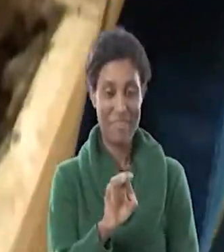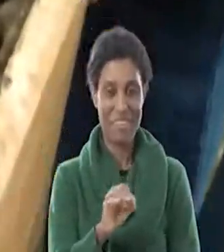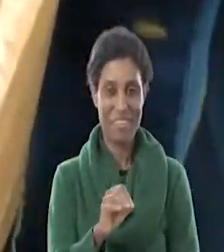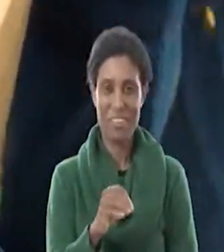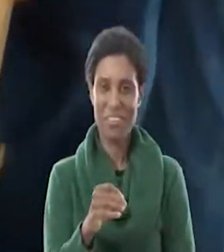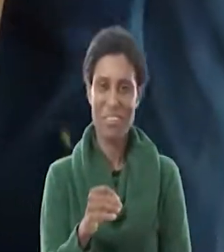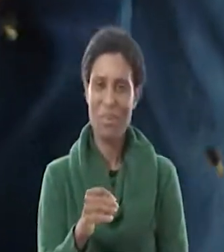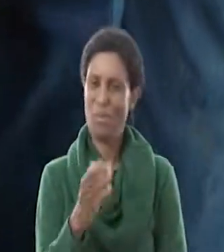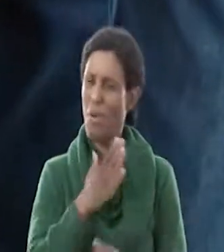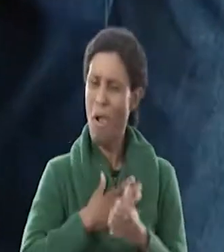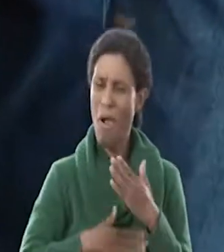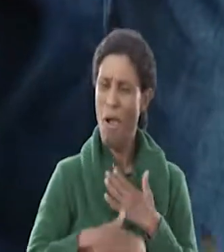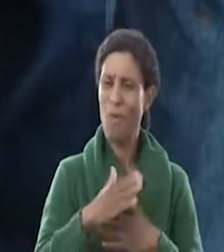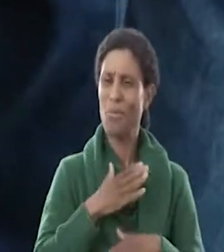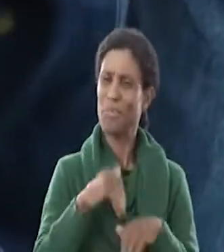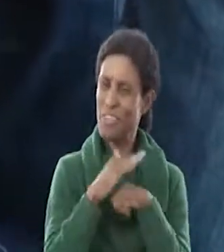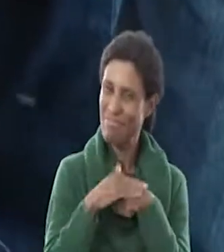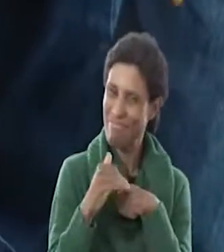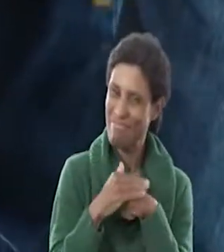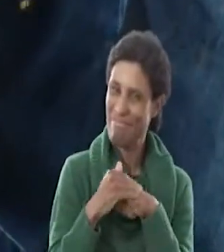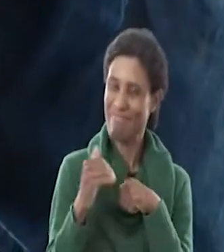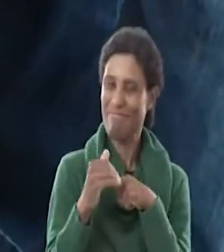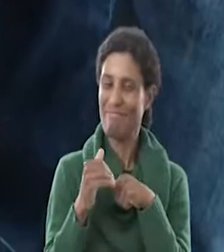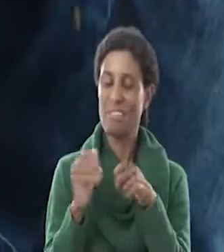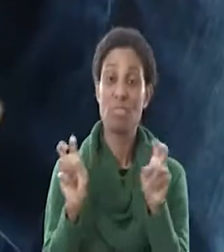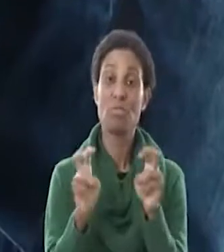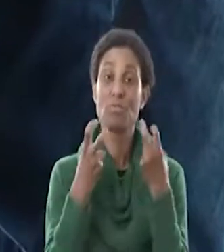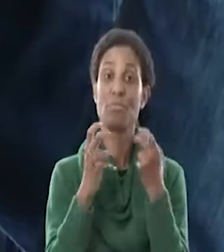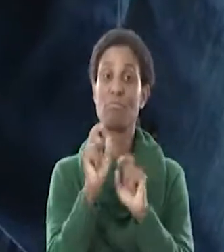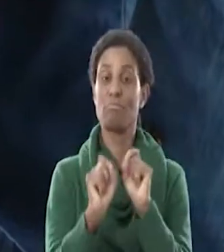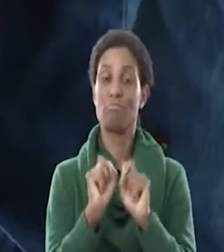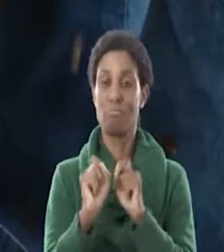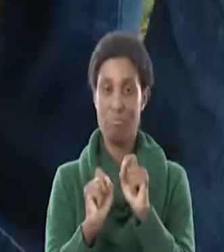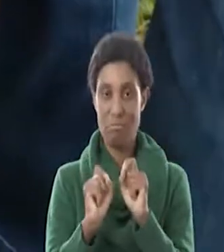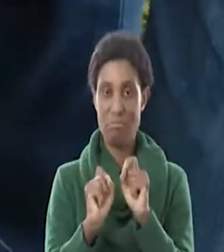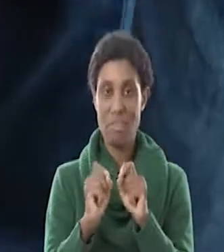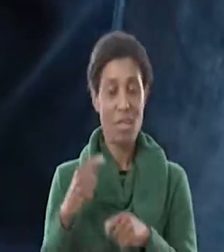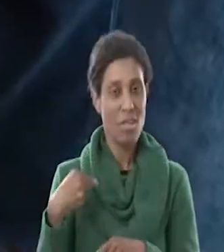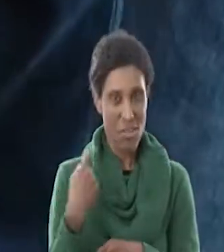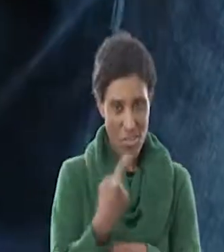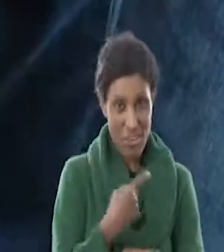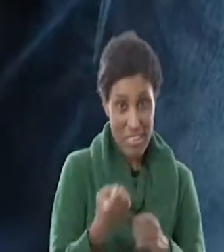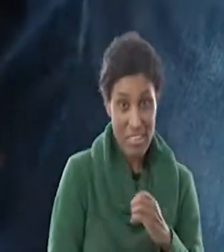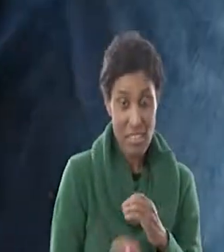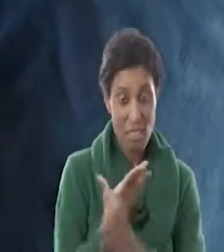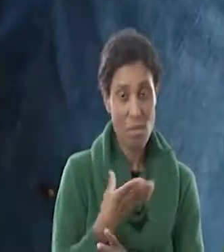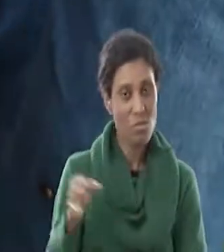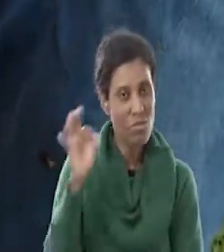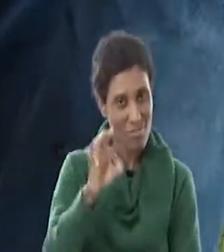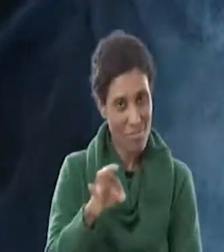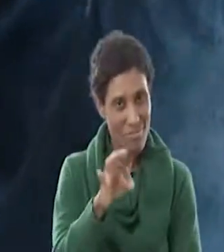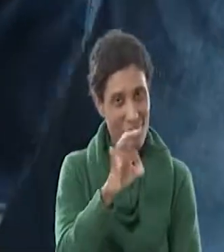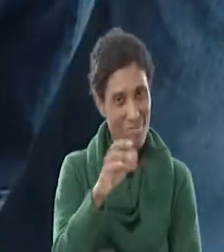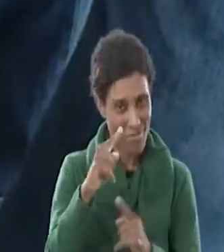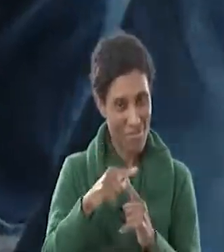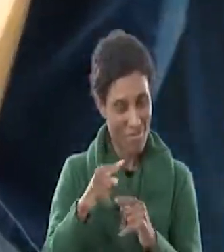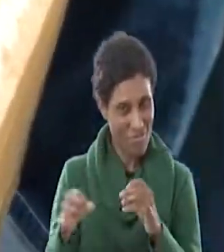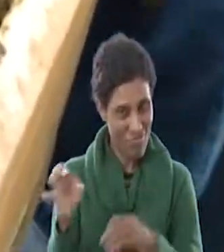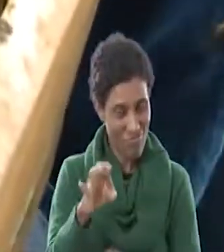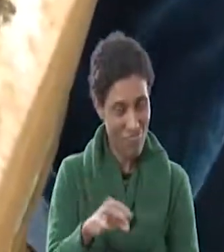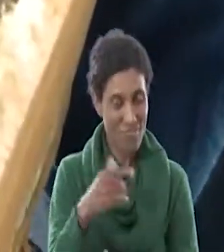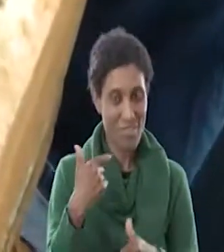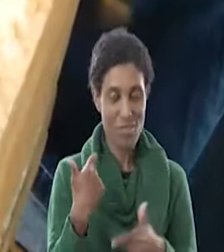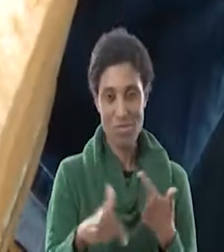elas são tão dóceis, né? Como vocês podem ver, como nós, criadores dessas abelhinhas,